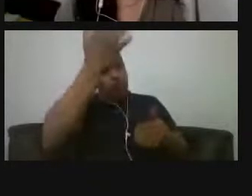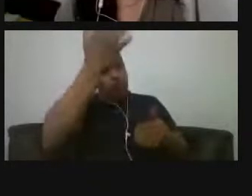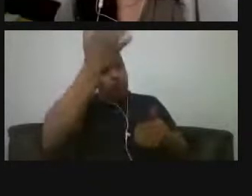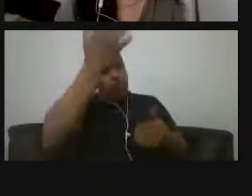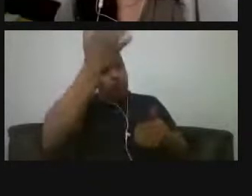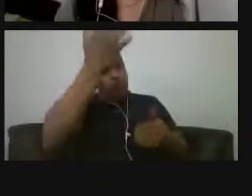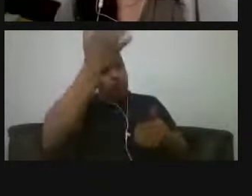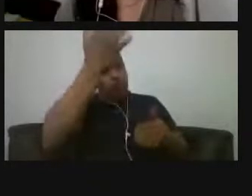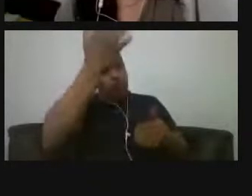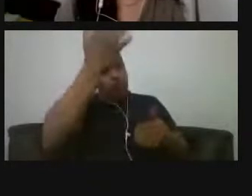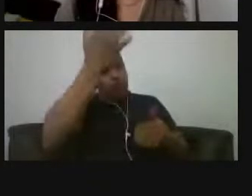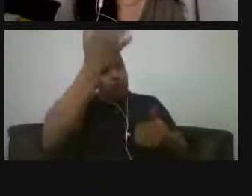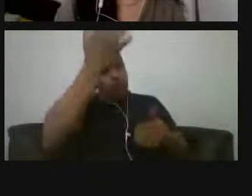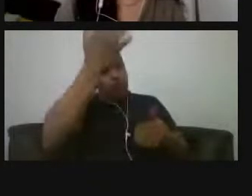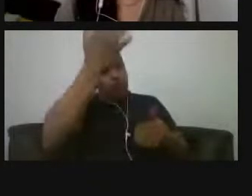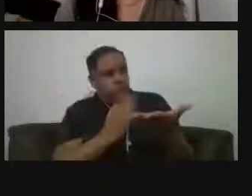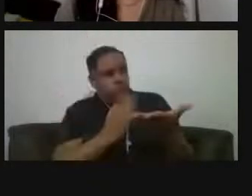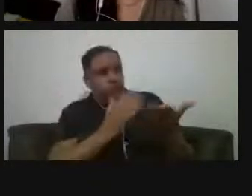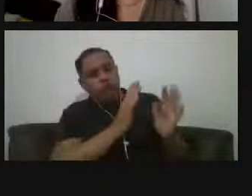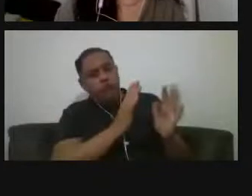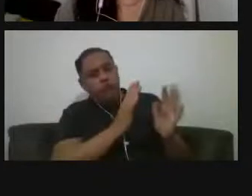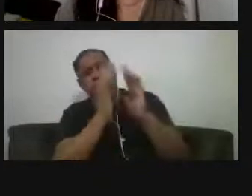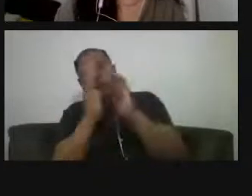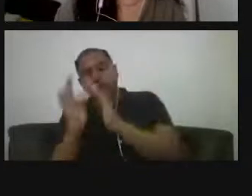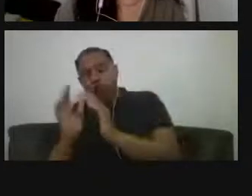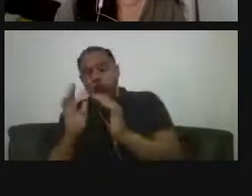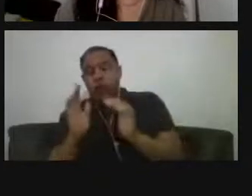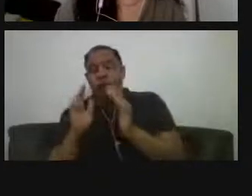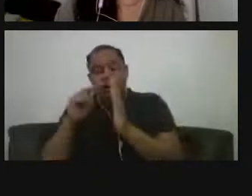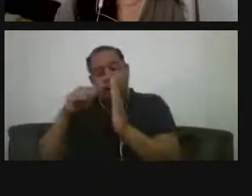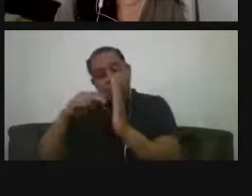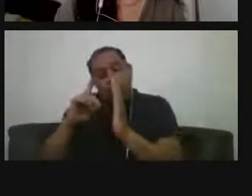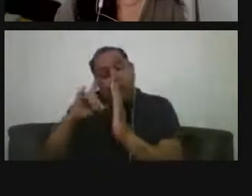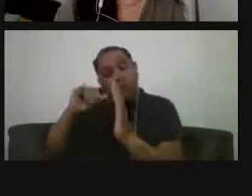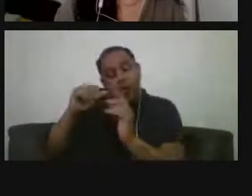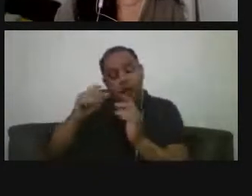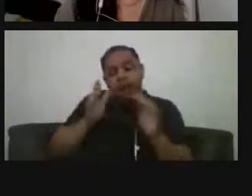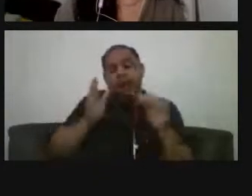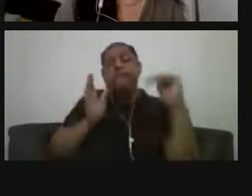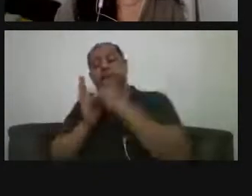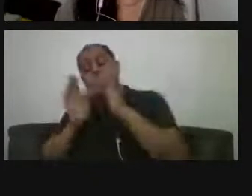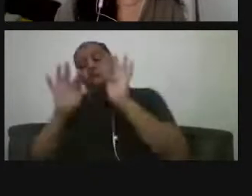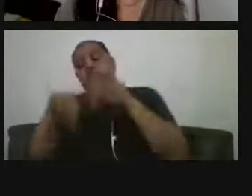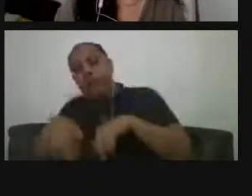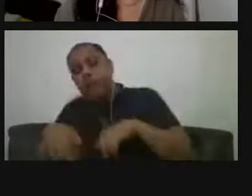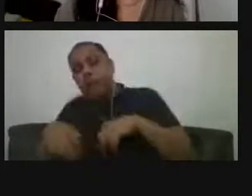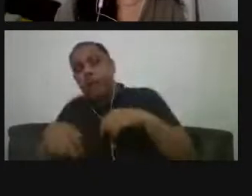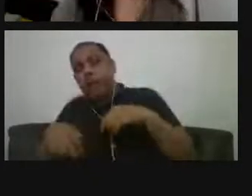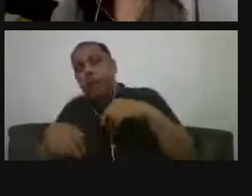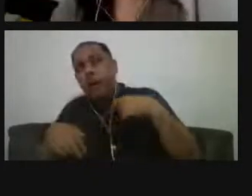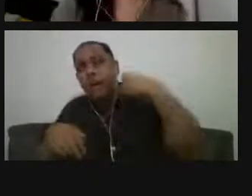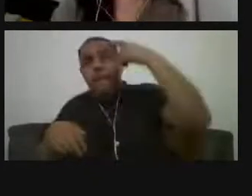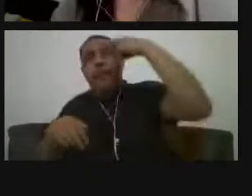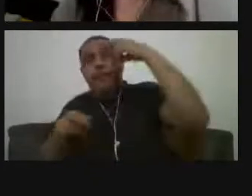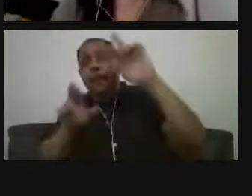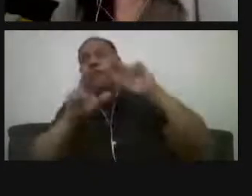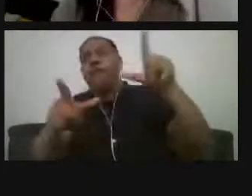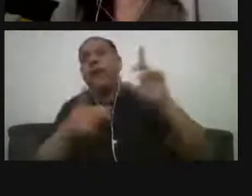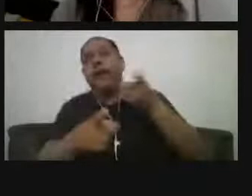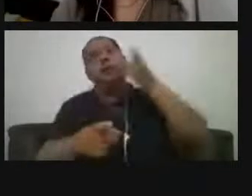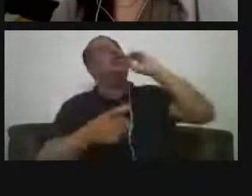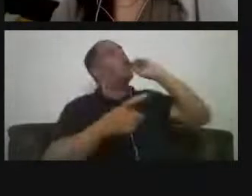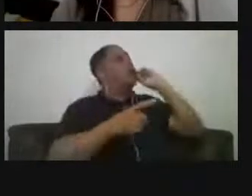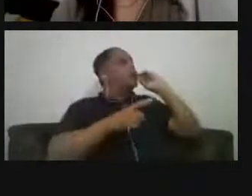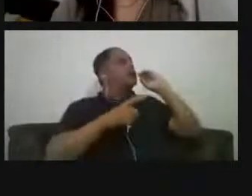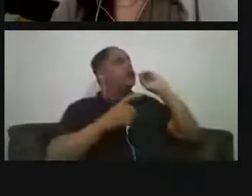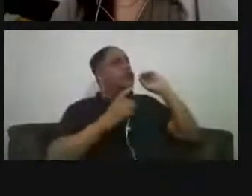dia, e pensar uma coisa diferente da que nós pensamos no dia anterior. É, porque